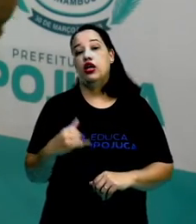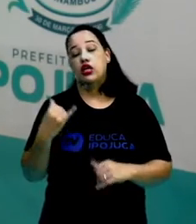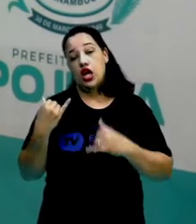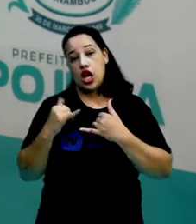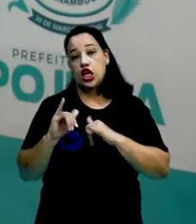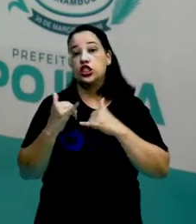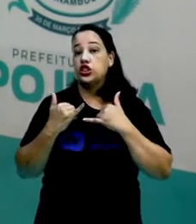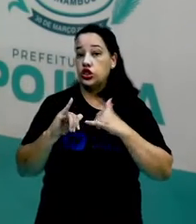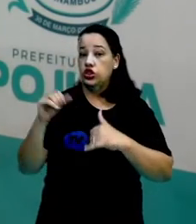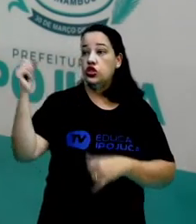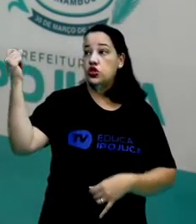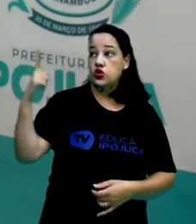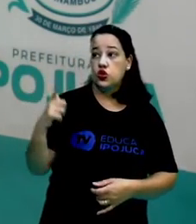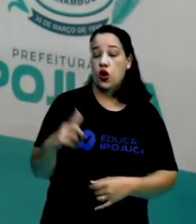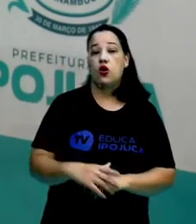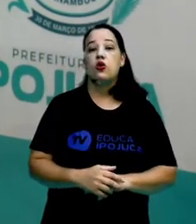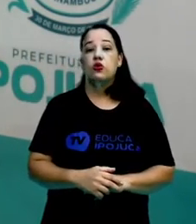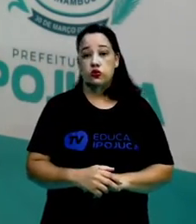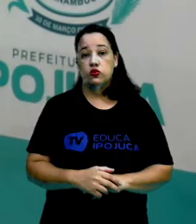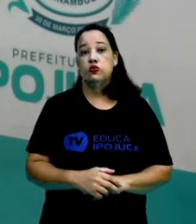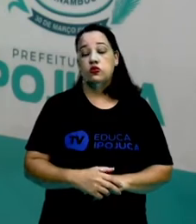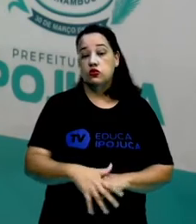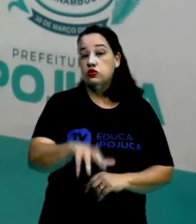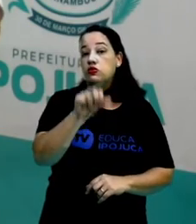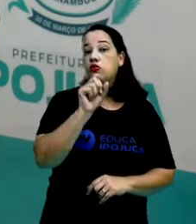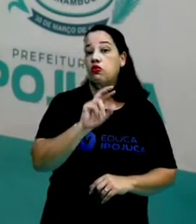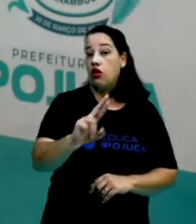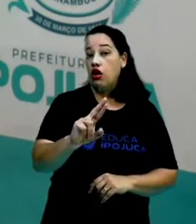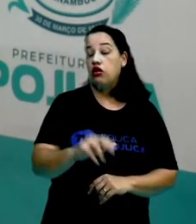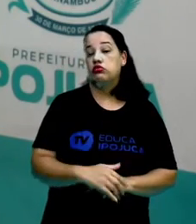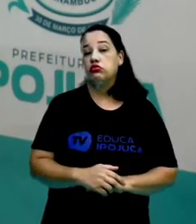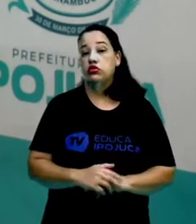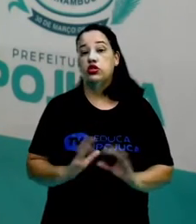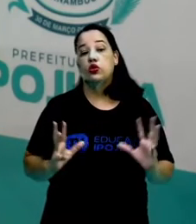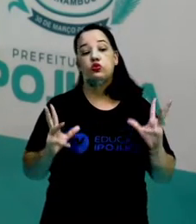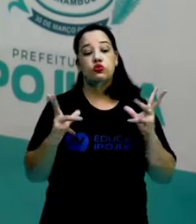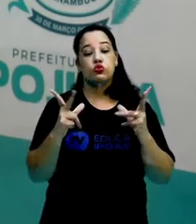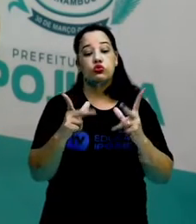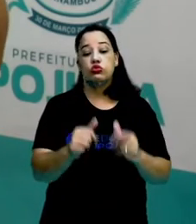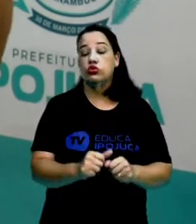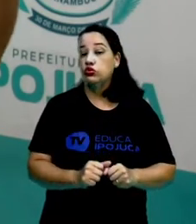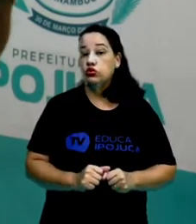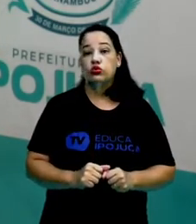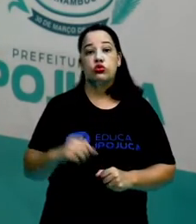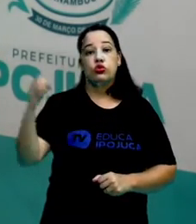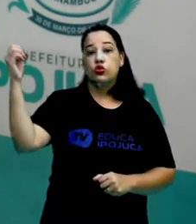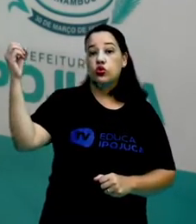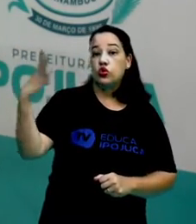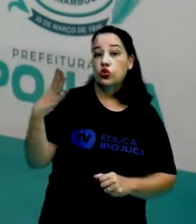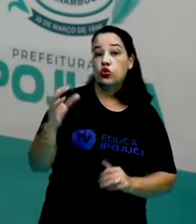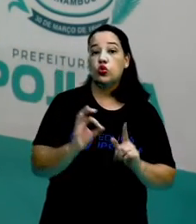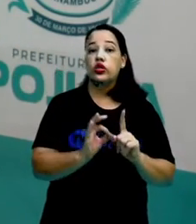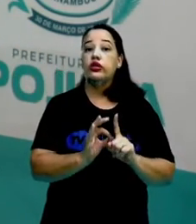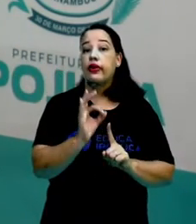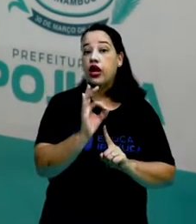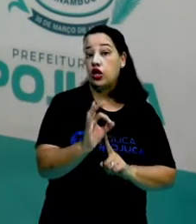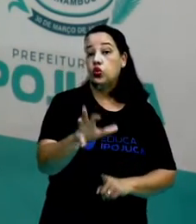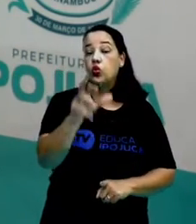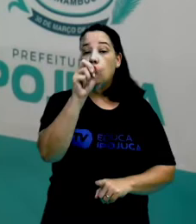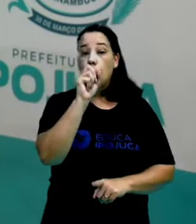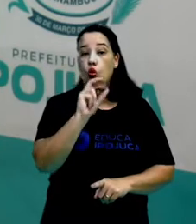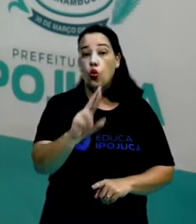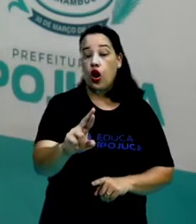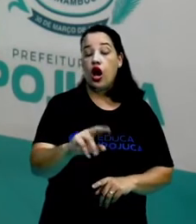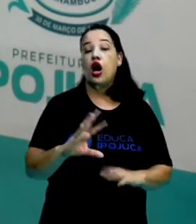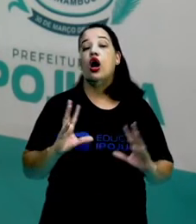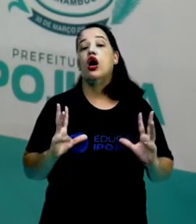nosso oxigênio, porque é com isso tudo, esse todo, essa luz e essa temperatura e o ar que faz